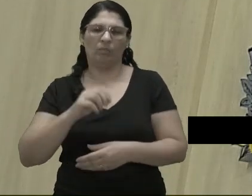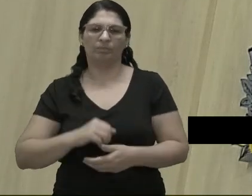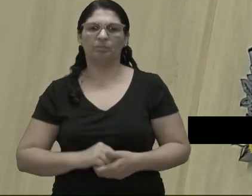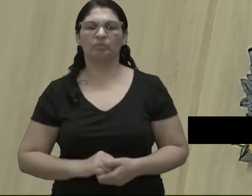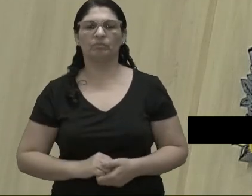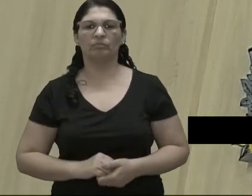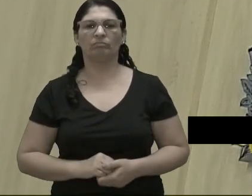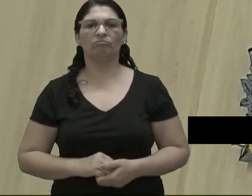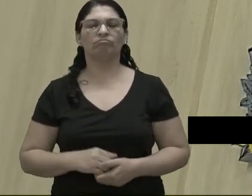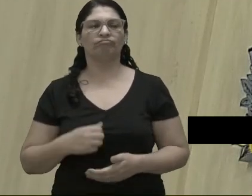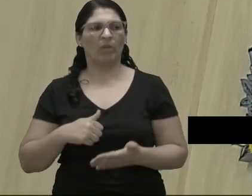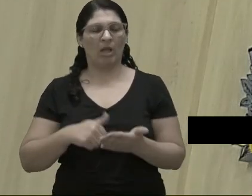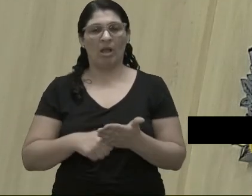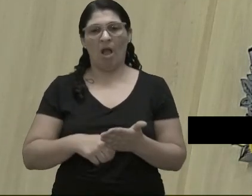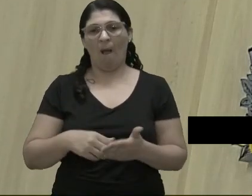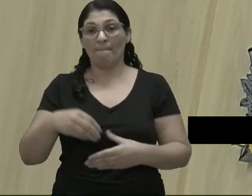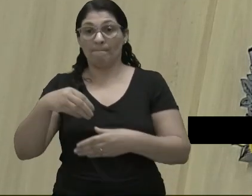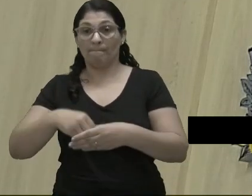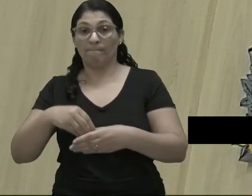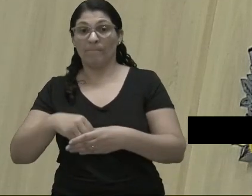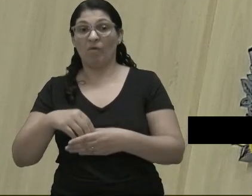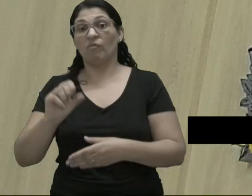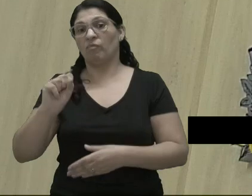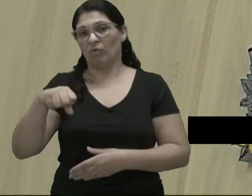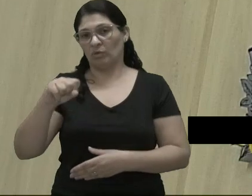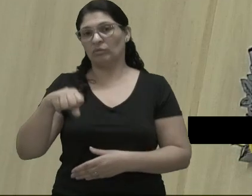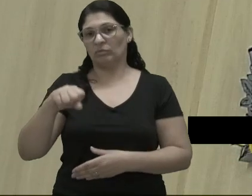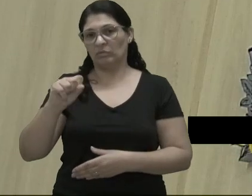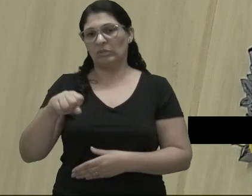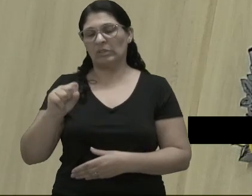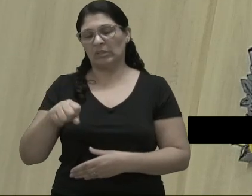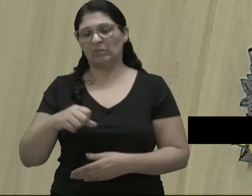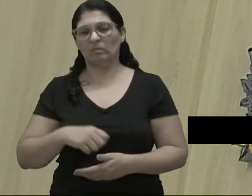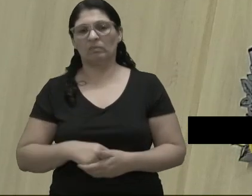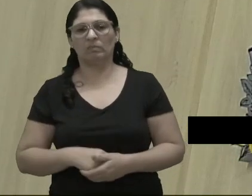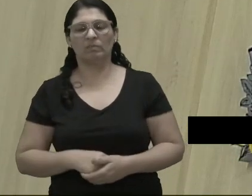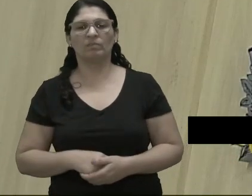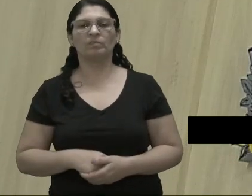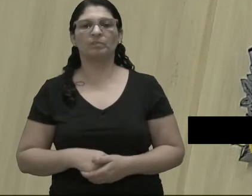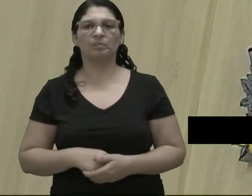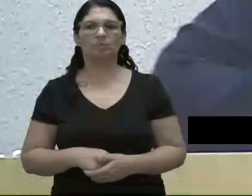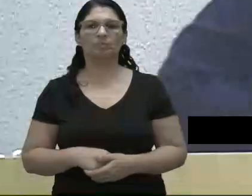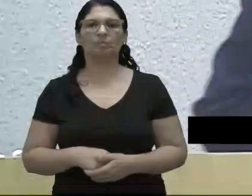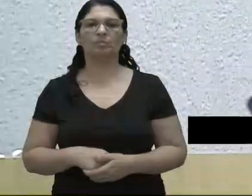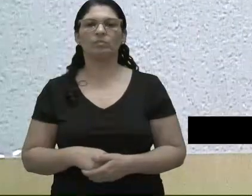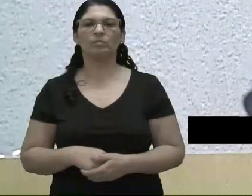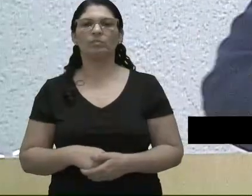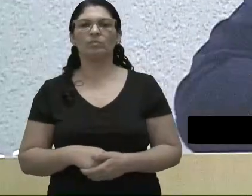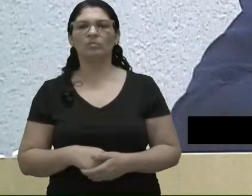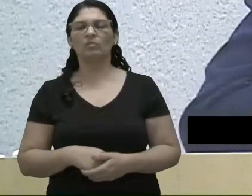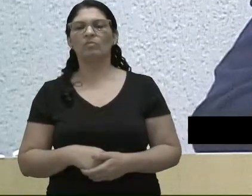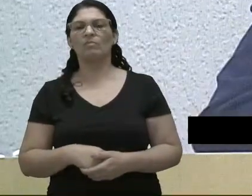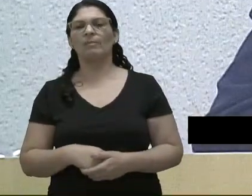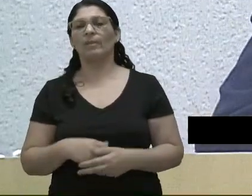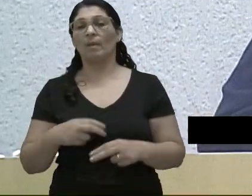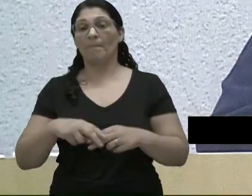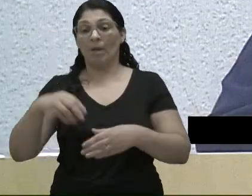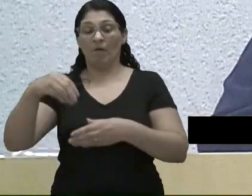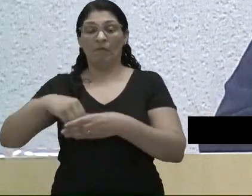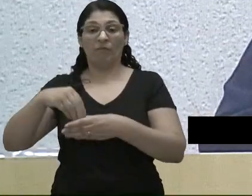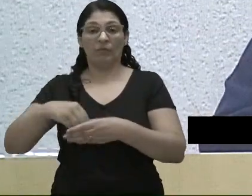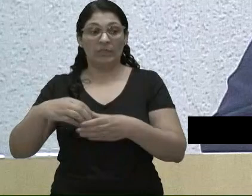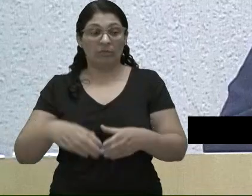Eu registro meu voto favorável nesse quesito. Então, de forma, pela votação da